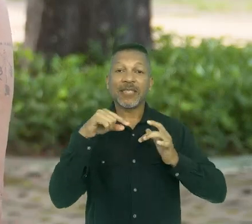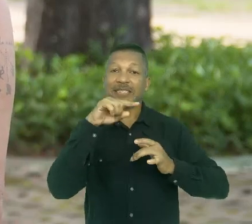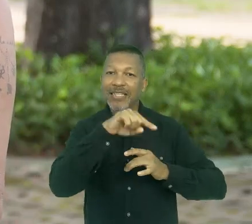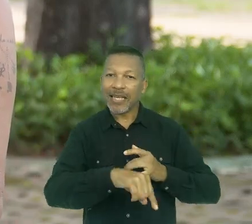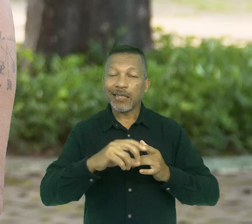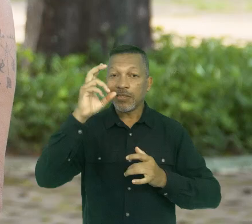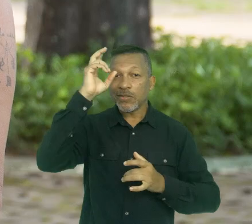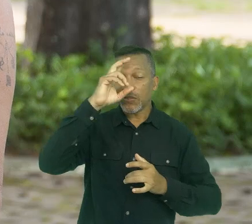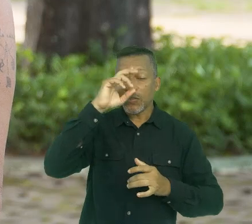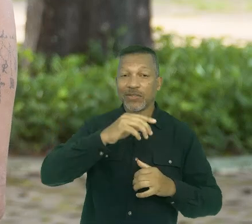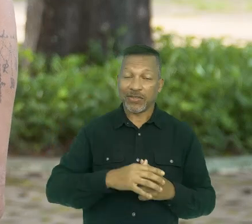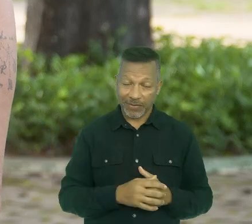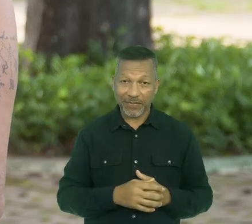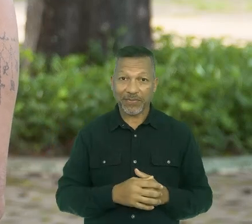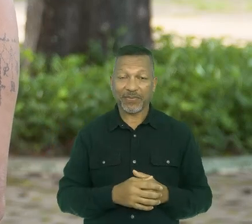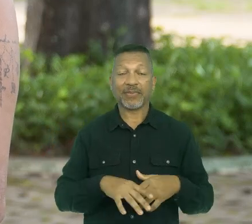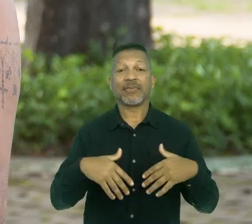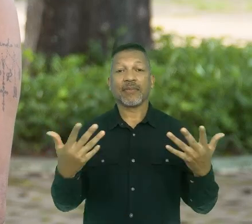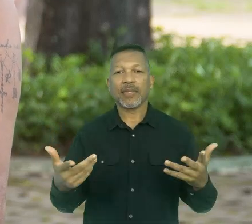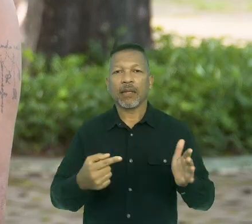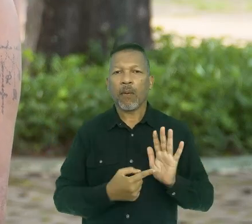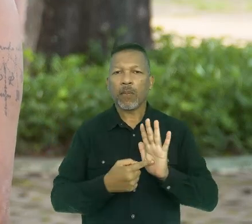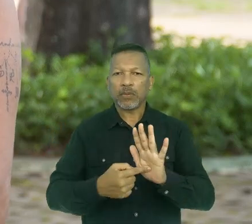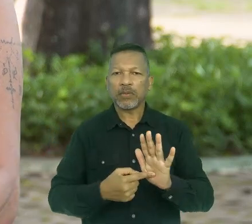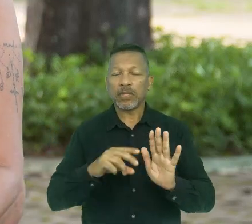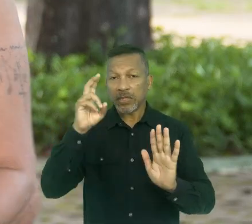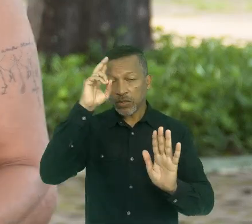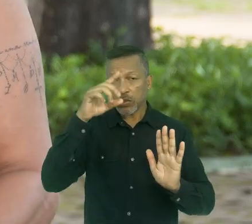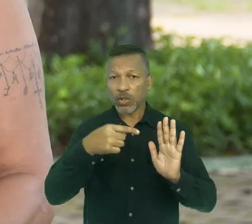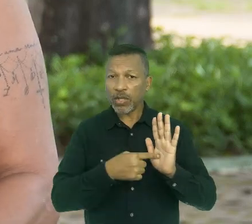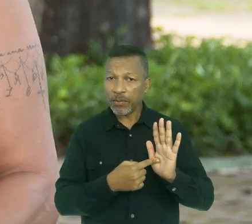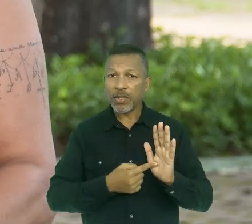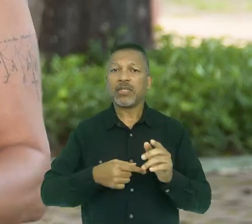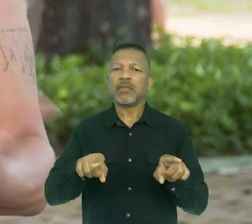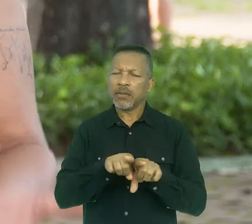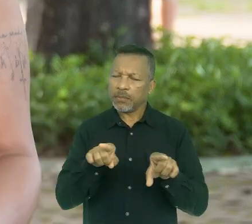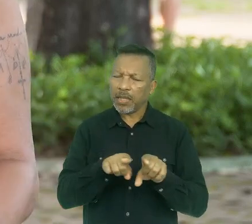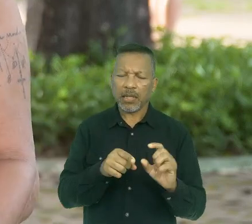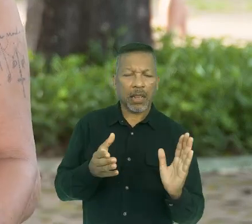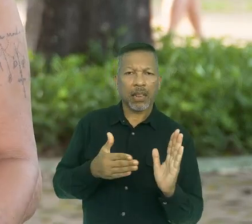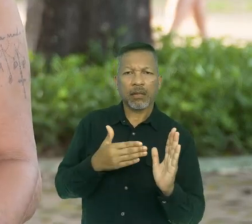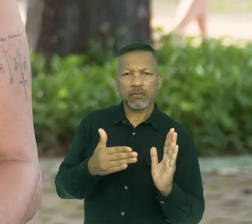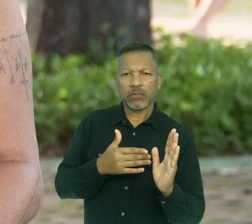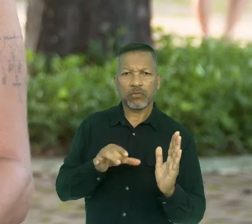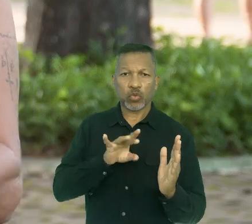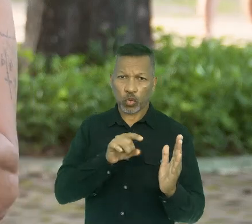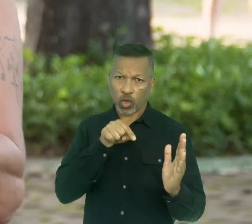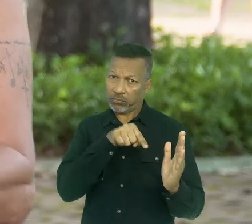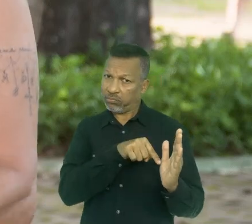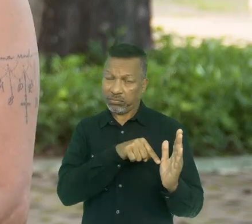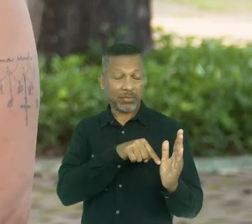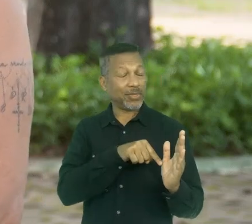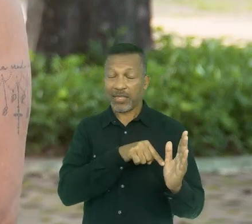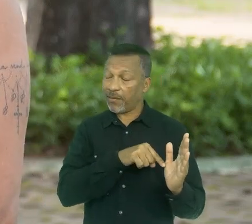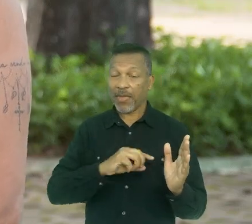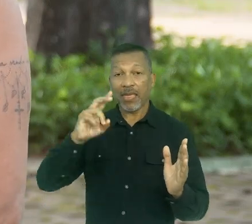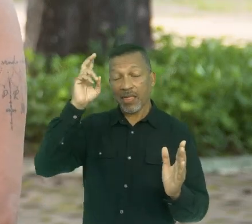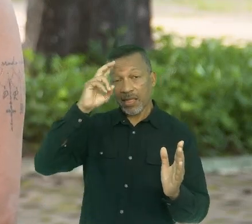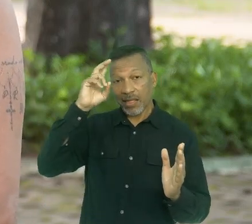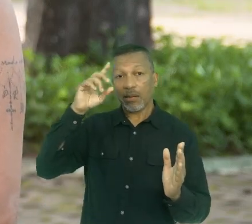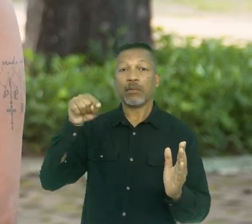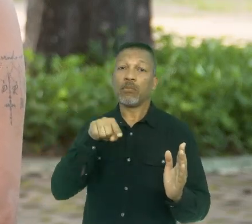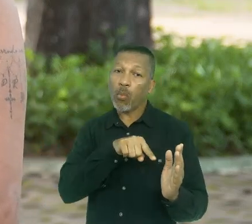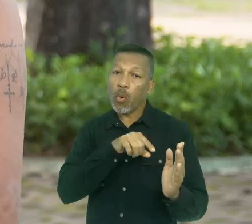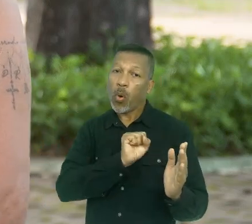contação de história. E mostro para elas também que as histórias podem vir dos livros, que as histórias não são só nos livros, mas as histórias podem vir